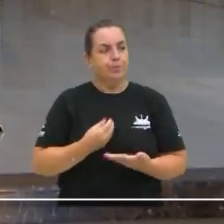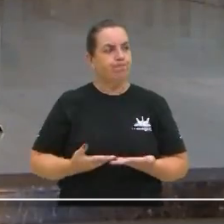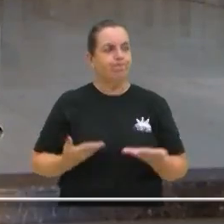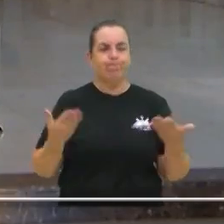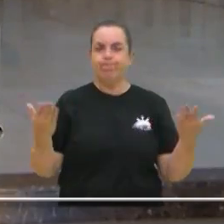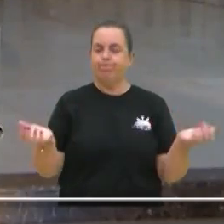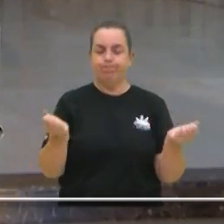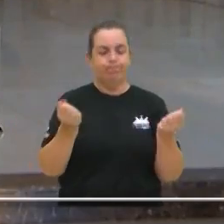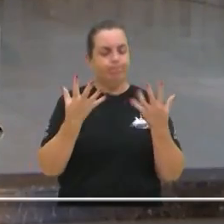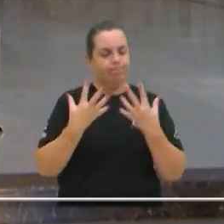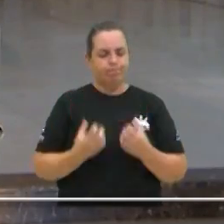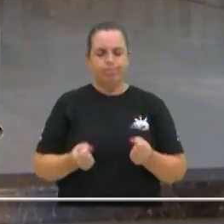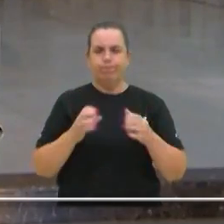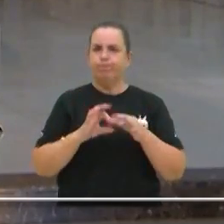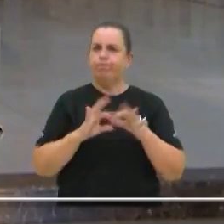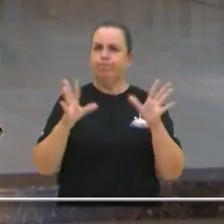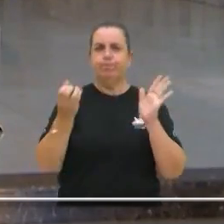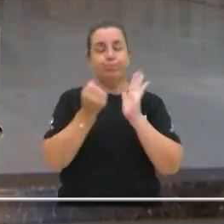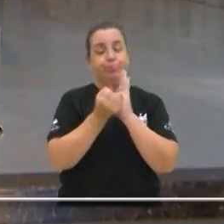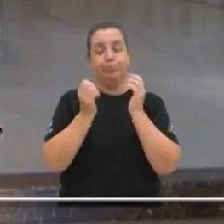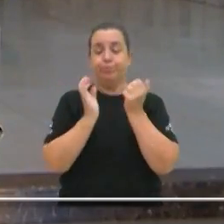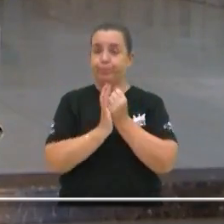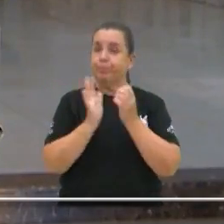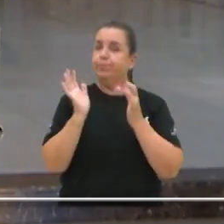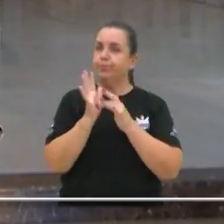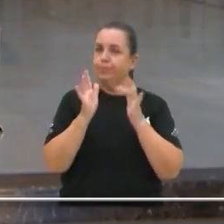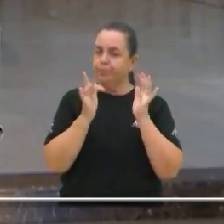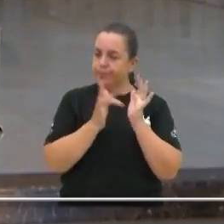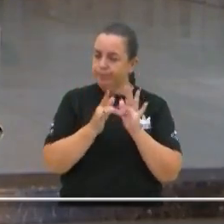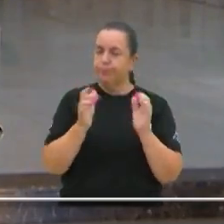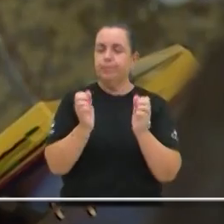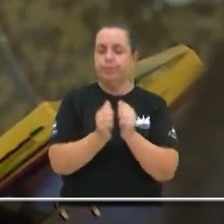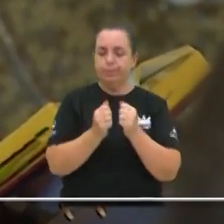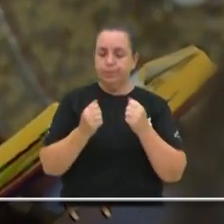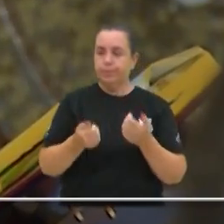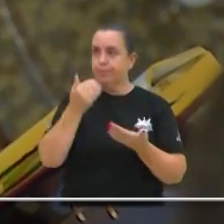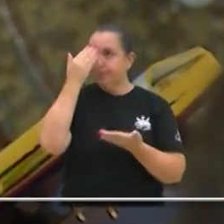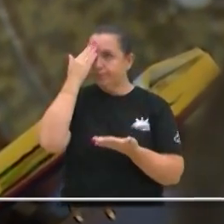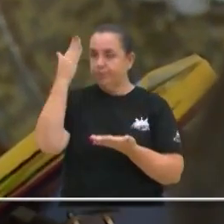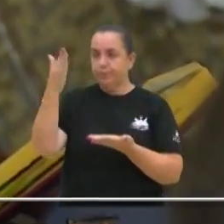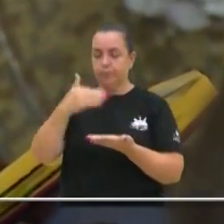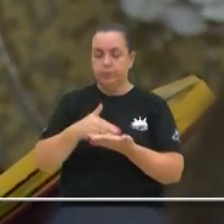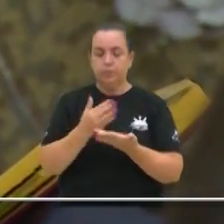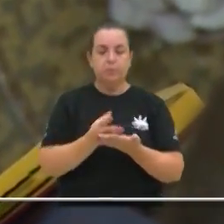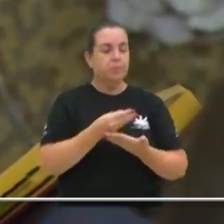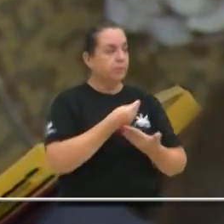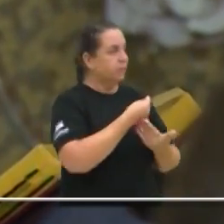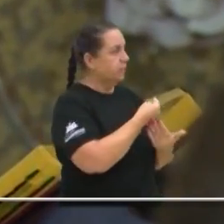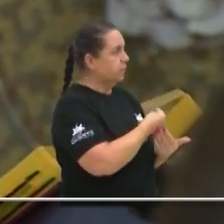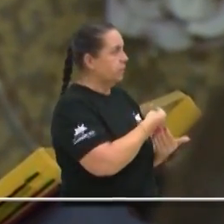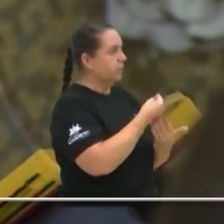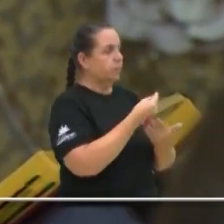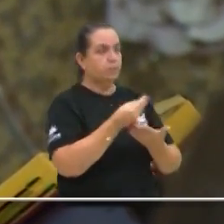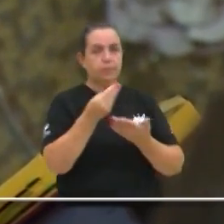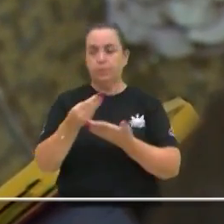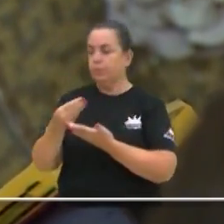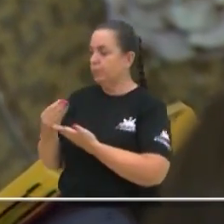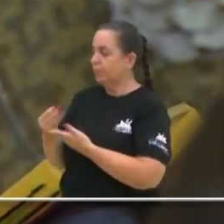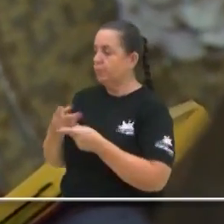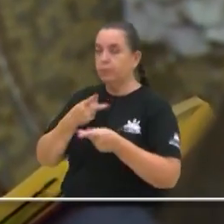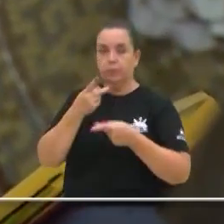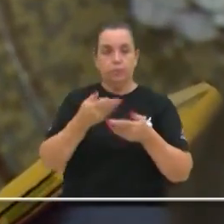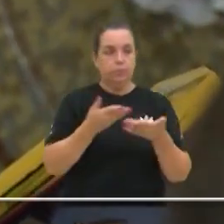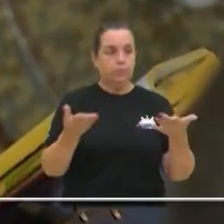ser entregue, abraçando livremente a paixão, ele tomou o pão, deu graças, o partiu e o deu a seus